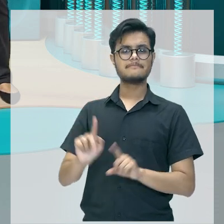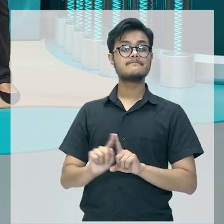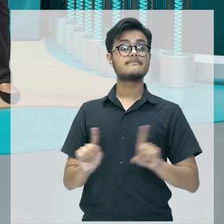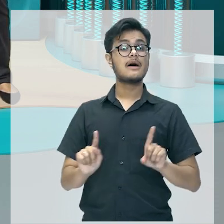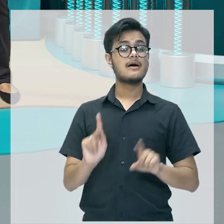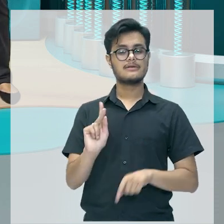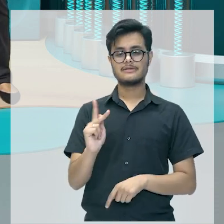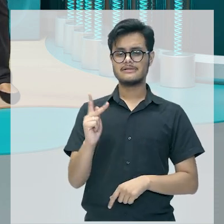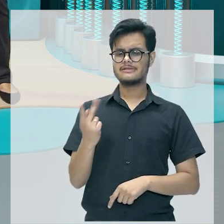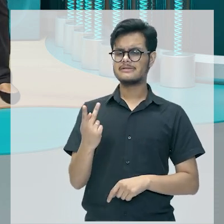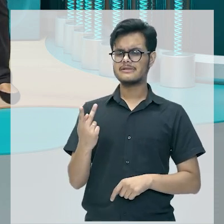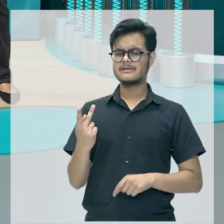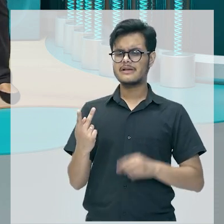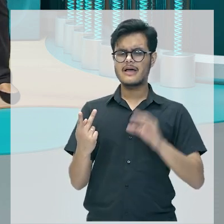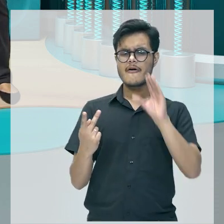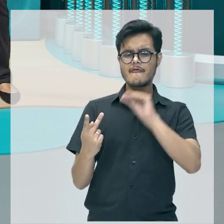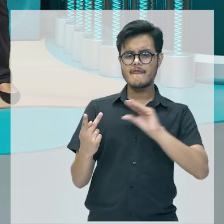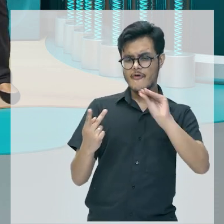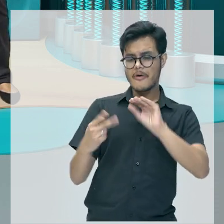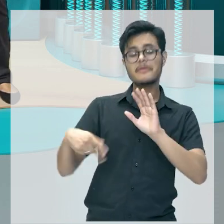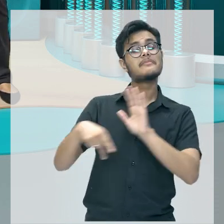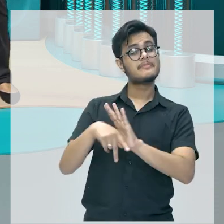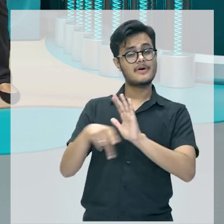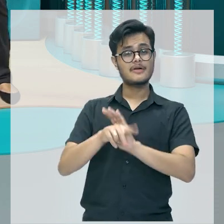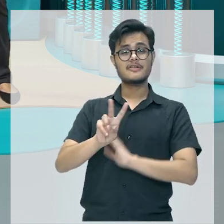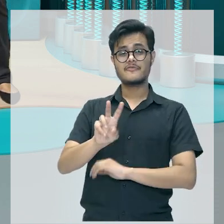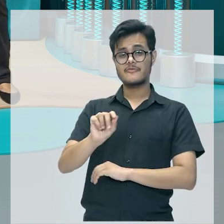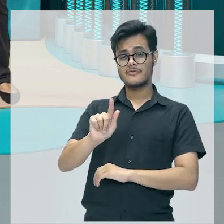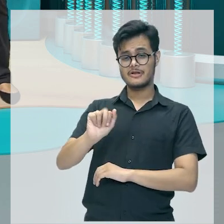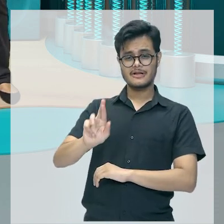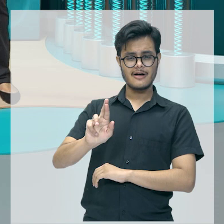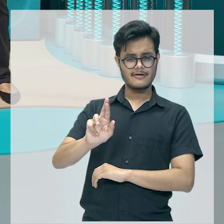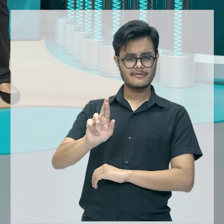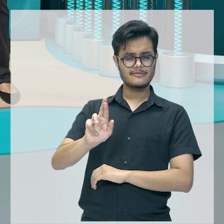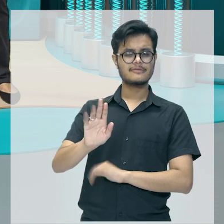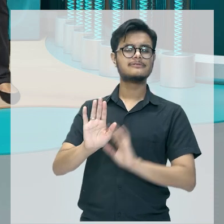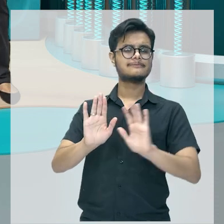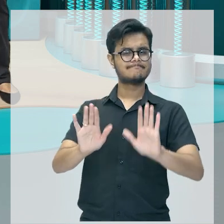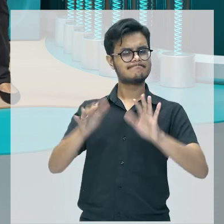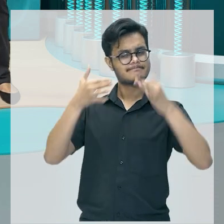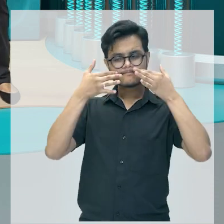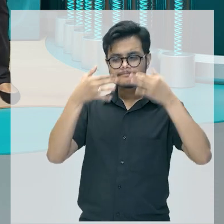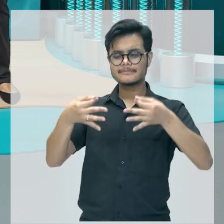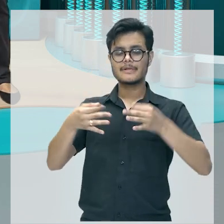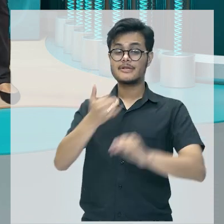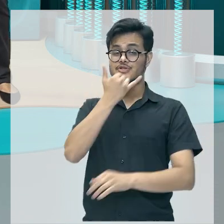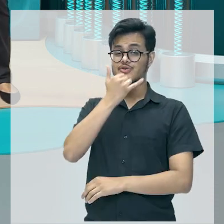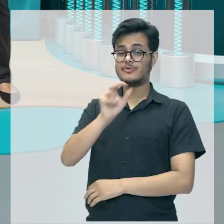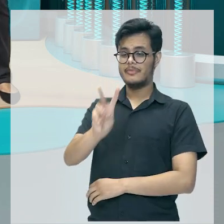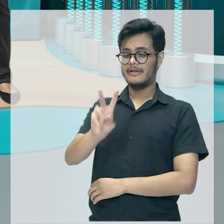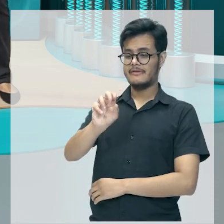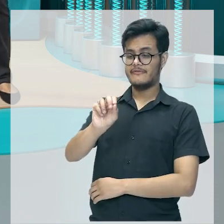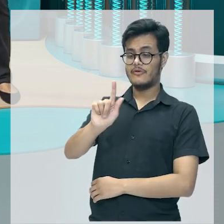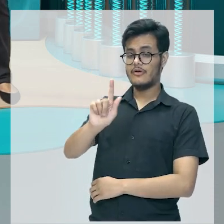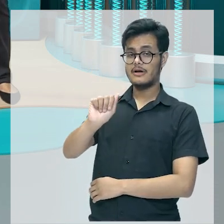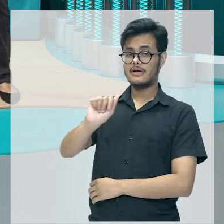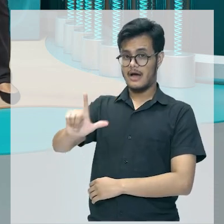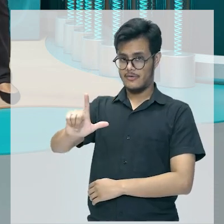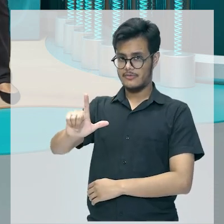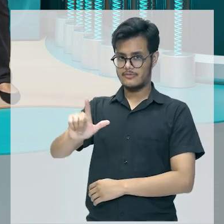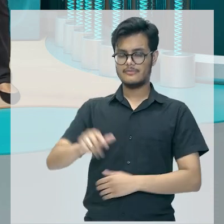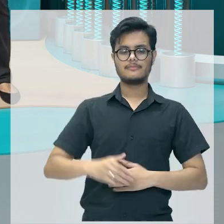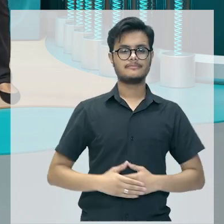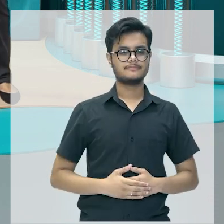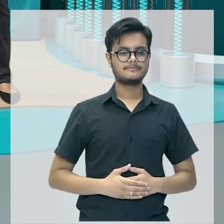está com som de vogal, ok? Então, tem coisas que a gente tem que ficar prestando atenção na língua inglesa, right? Então,